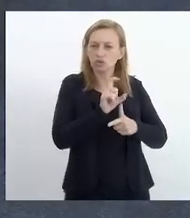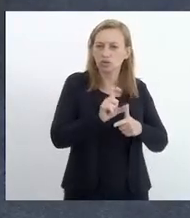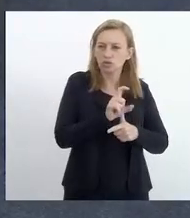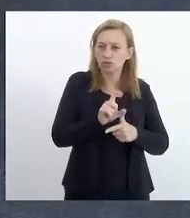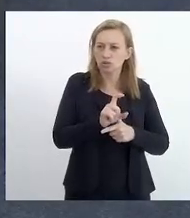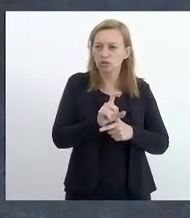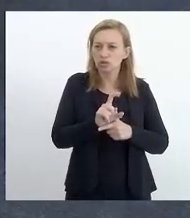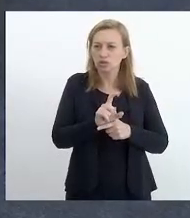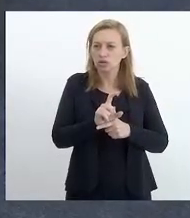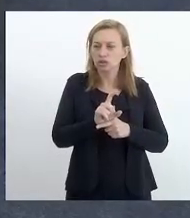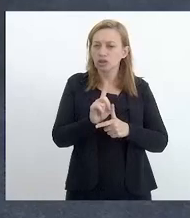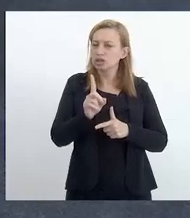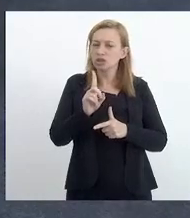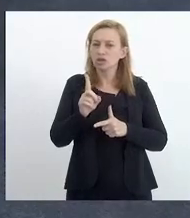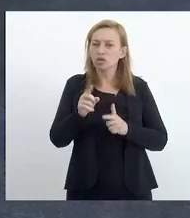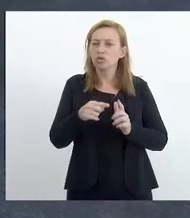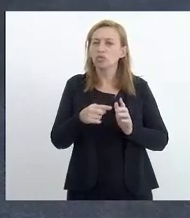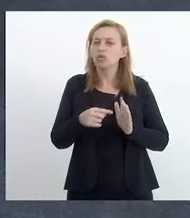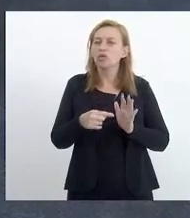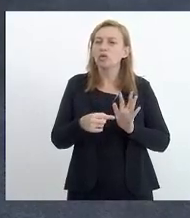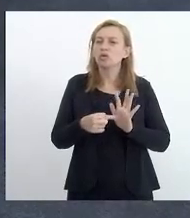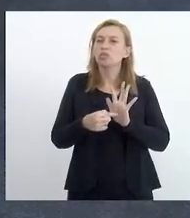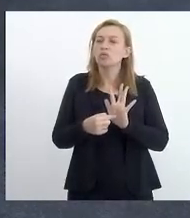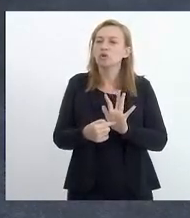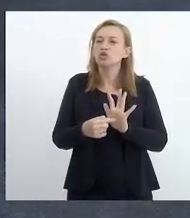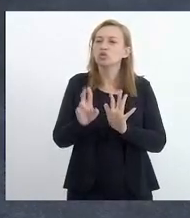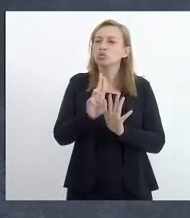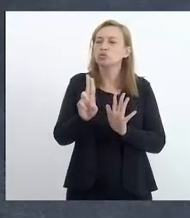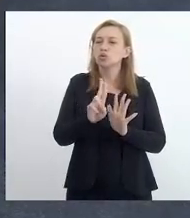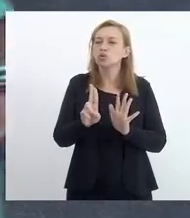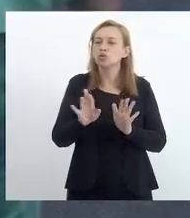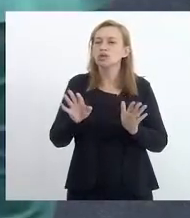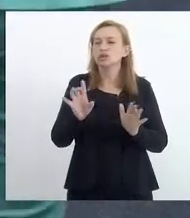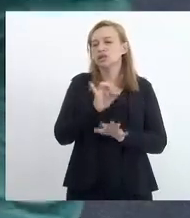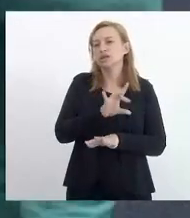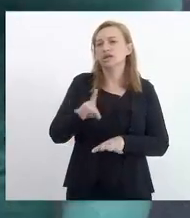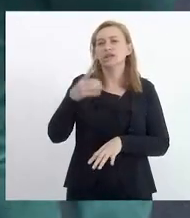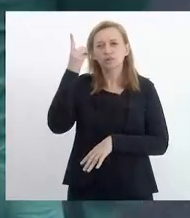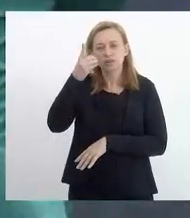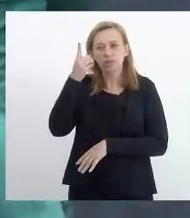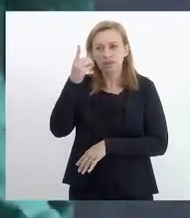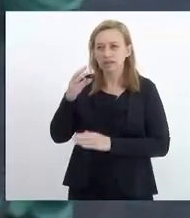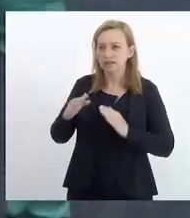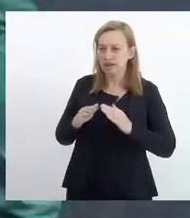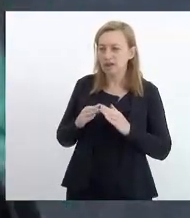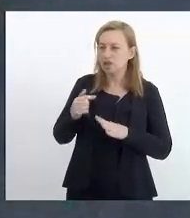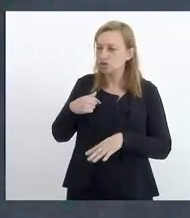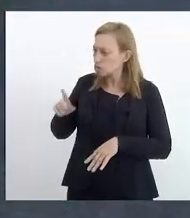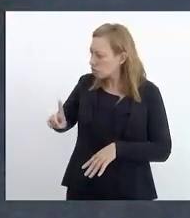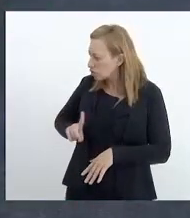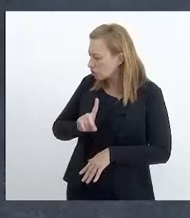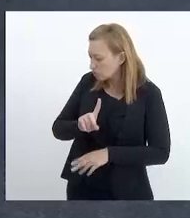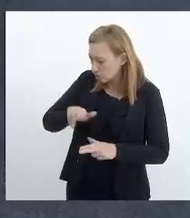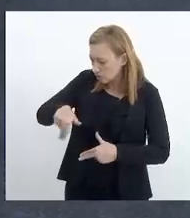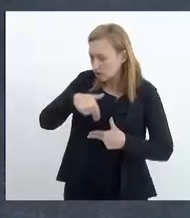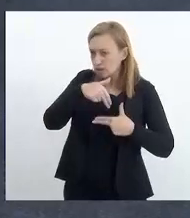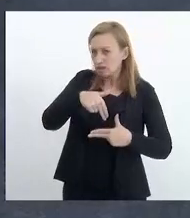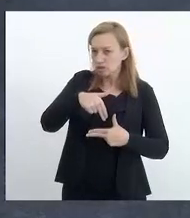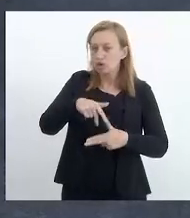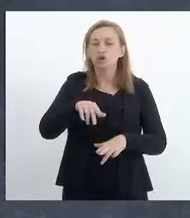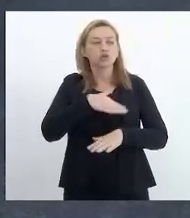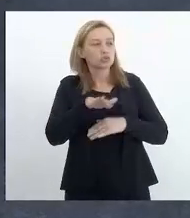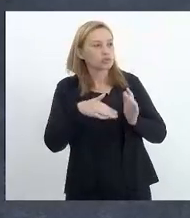expõe os parlamentares dessa casa. Eu só vim a essa tribuna, senhor presidente, porque todos sabem que